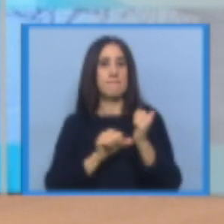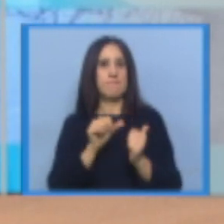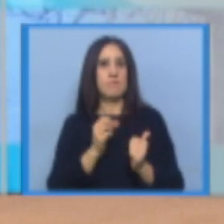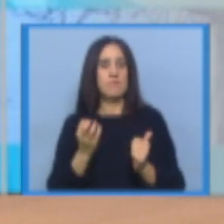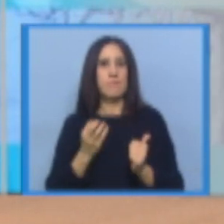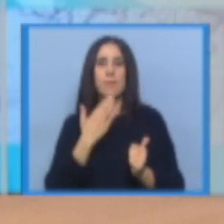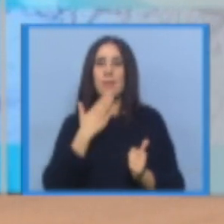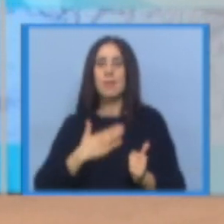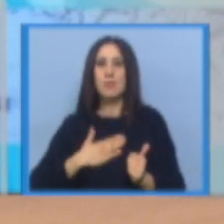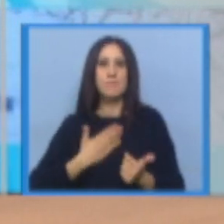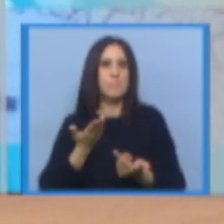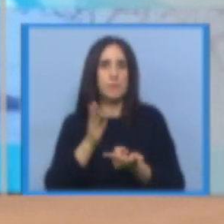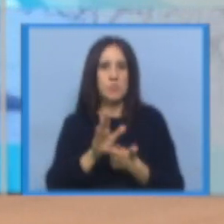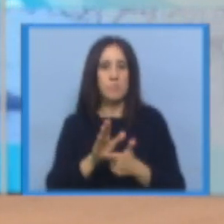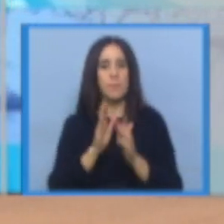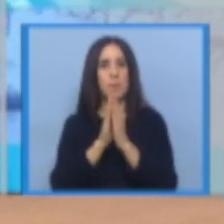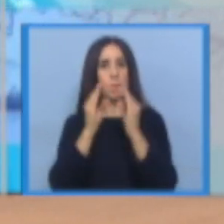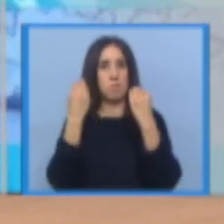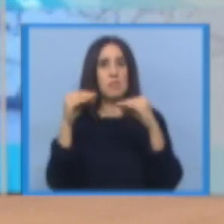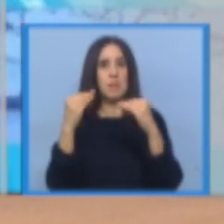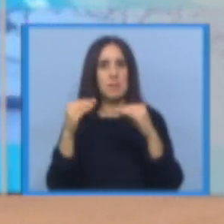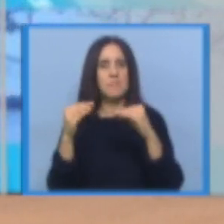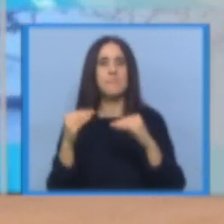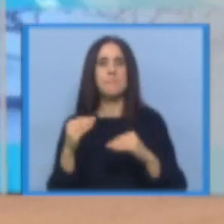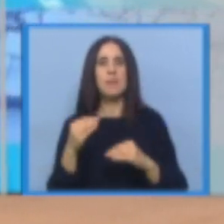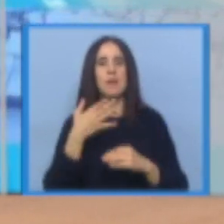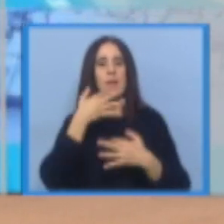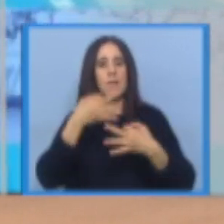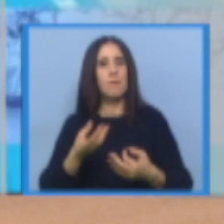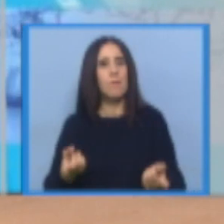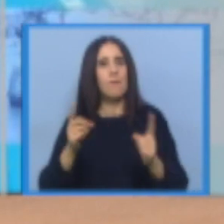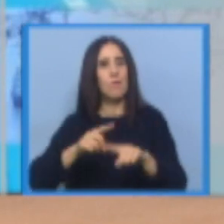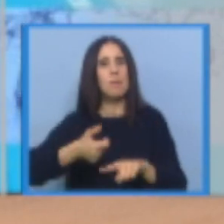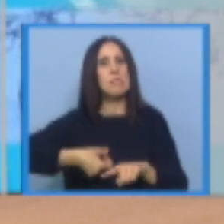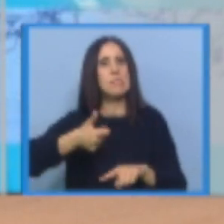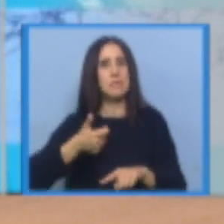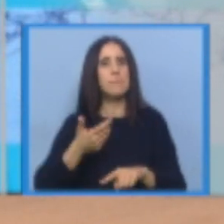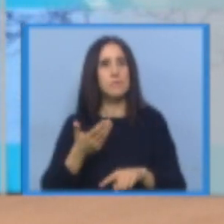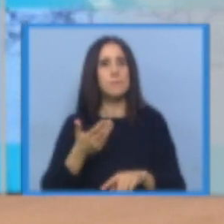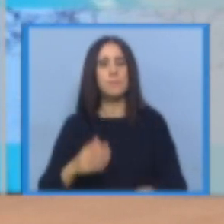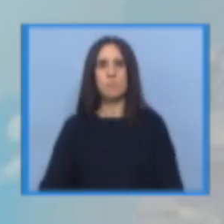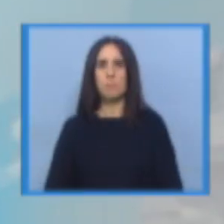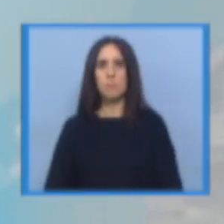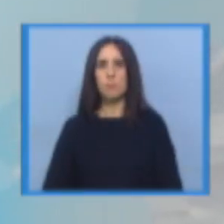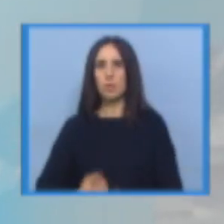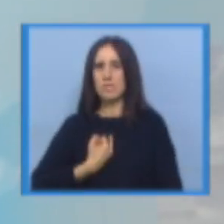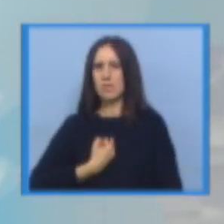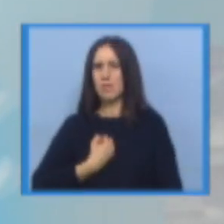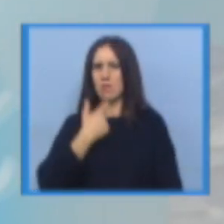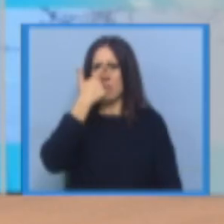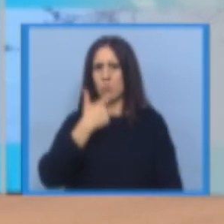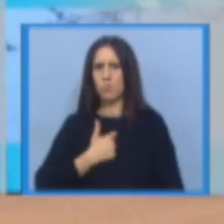exemplo, traz à catequese esta reafirmação daquilo que é essencial. É por isso que se fala em identidade do catequista?